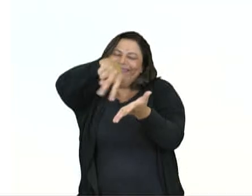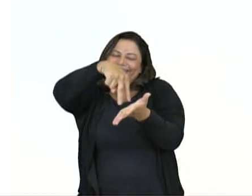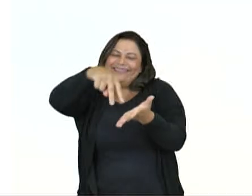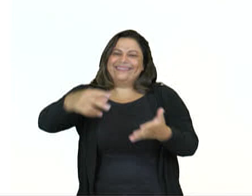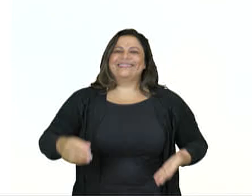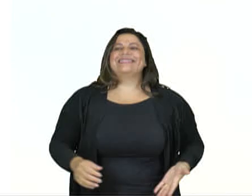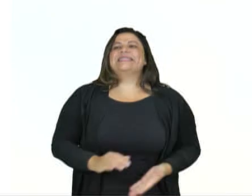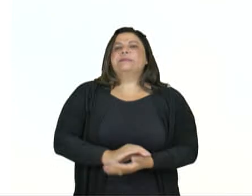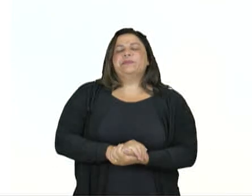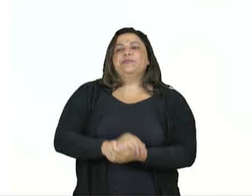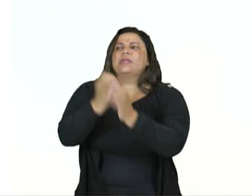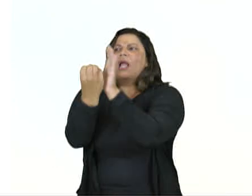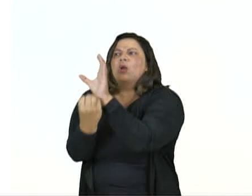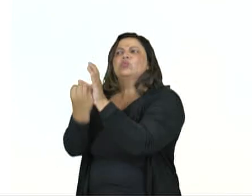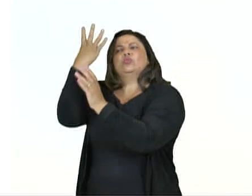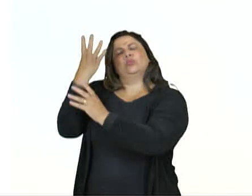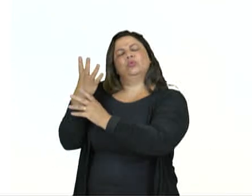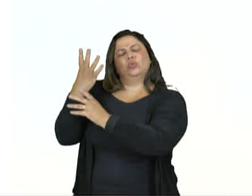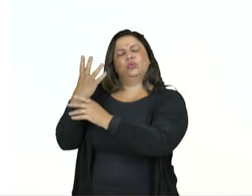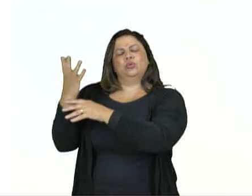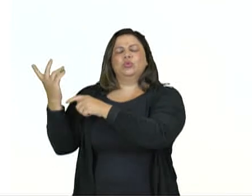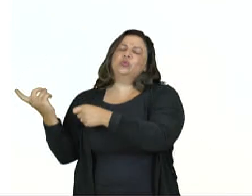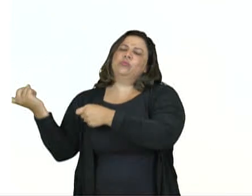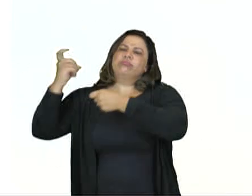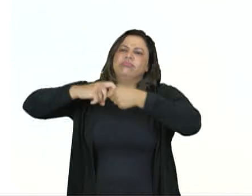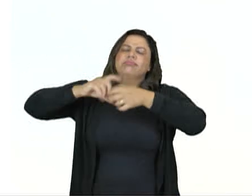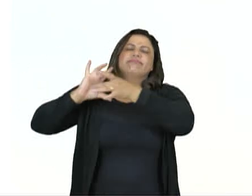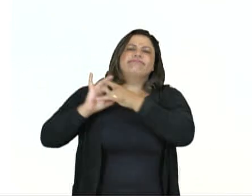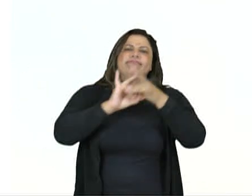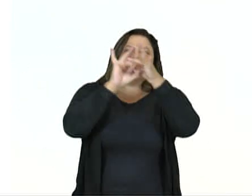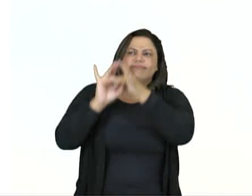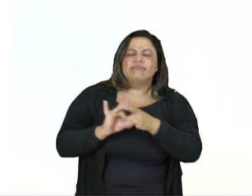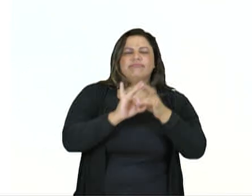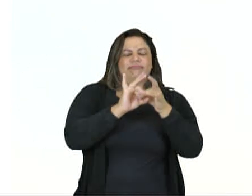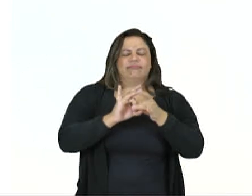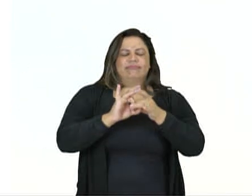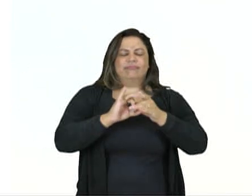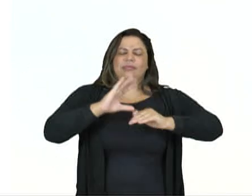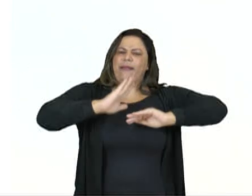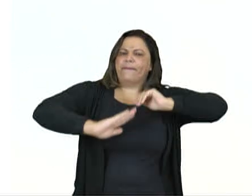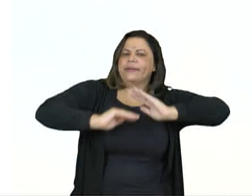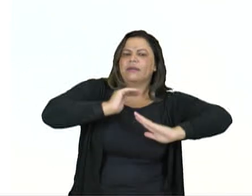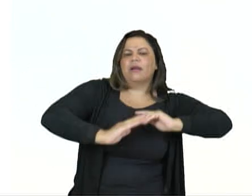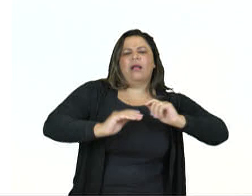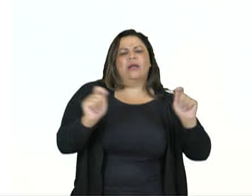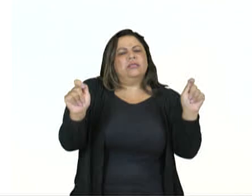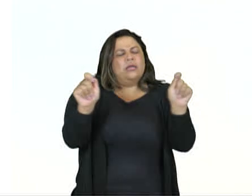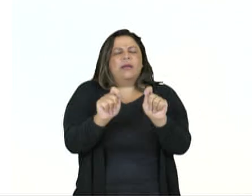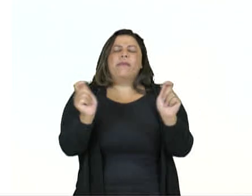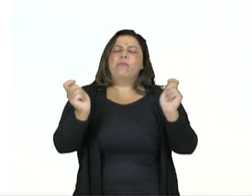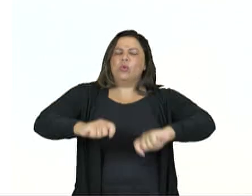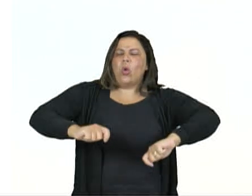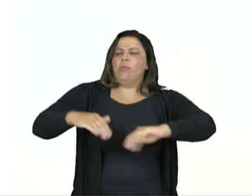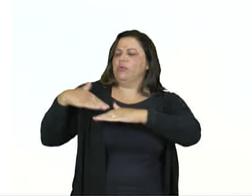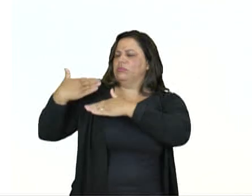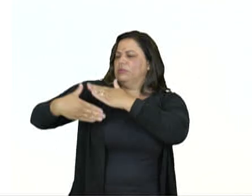A dança nasceu associada às práticas mágicas do homem com o desenvolvimento da